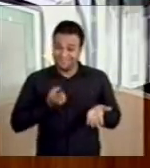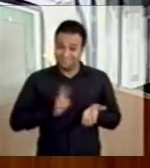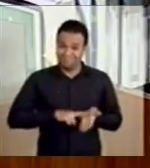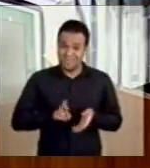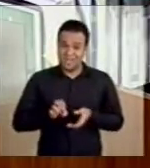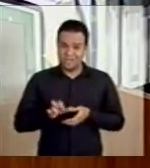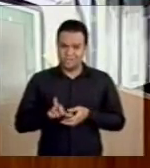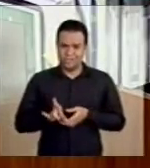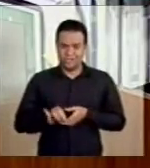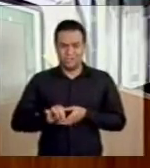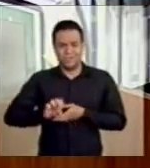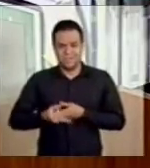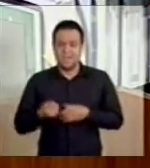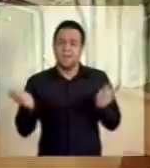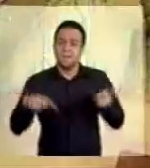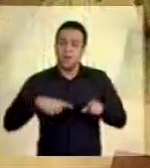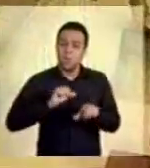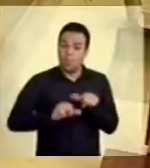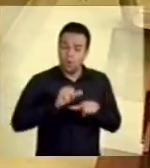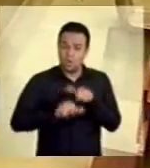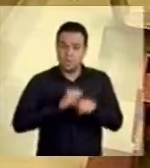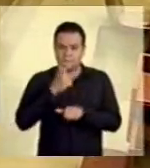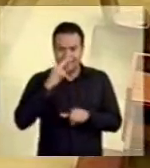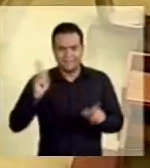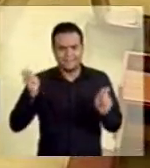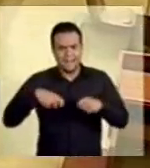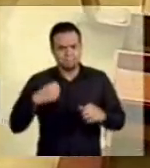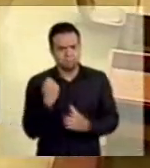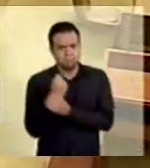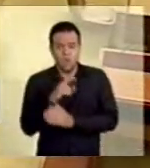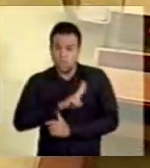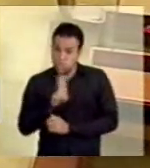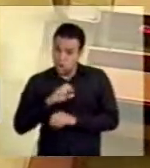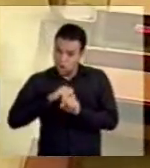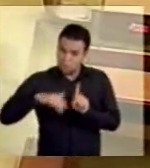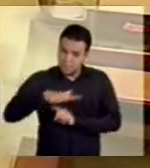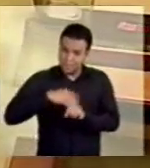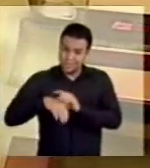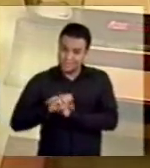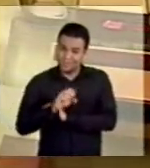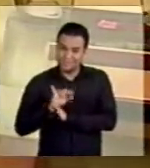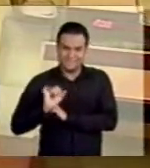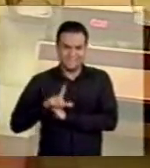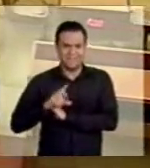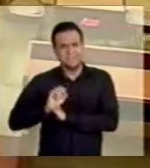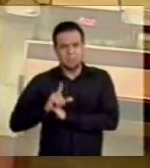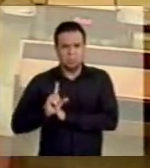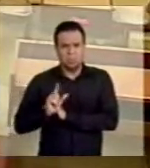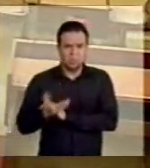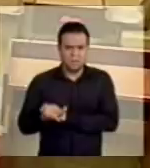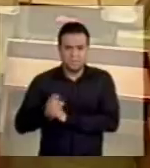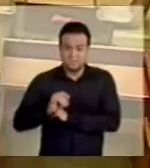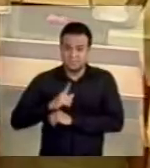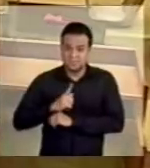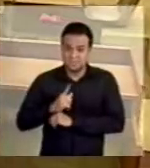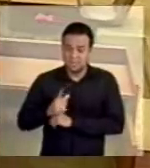registrais, que poderão ser alterados para assegurar o nome social do transgênero, independentemente da prévia realização